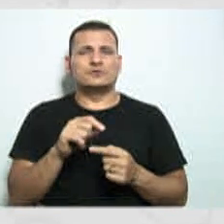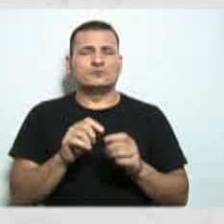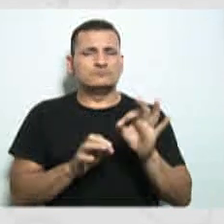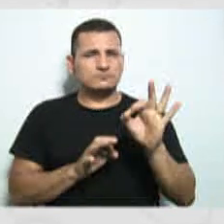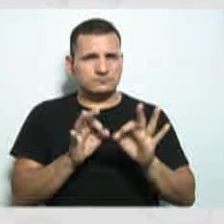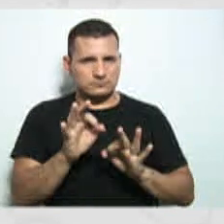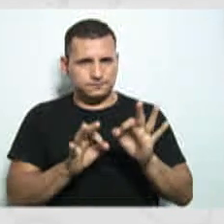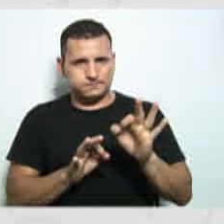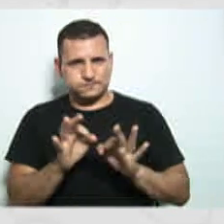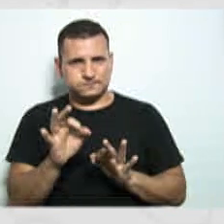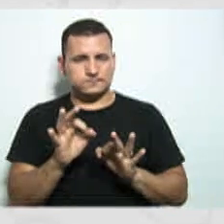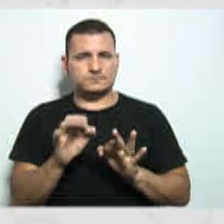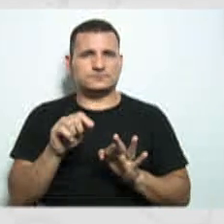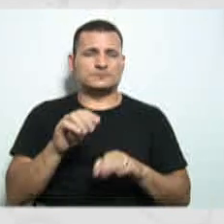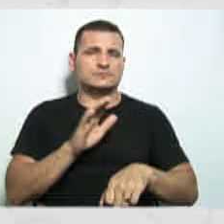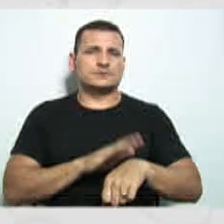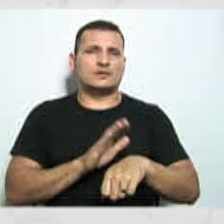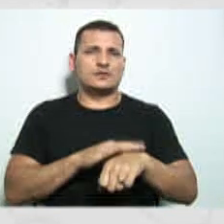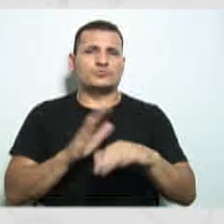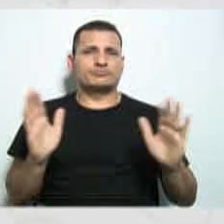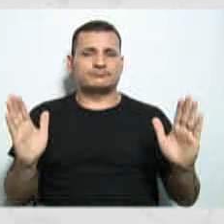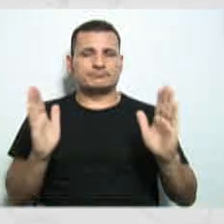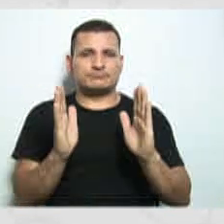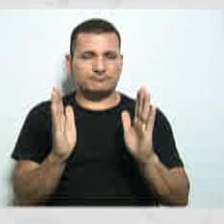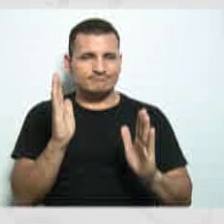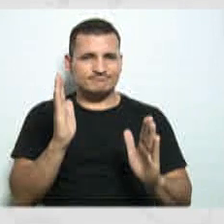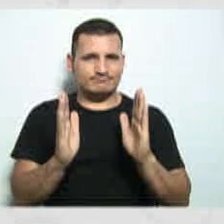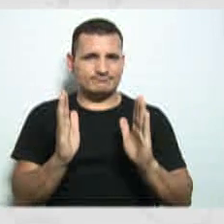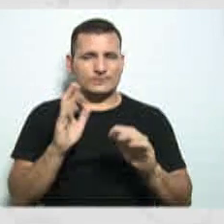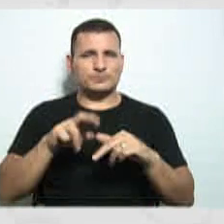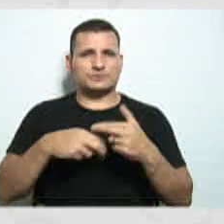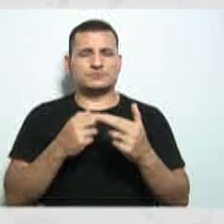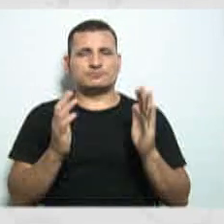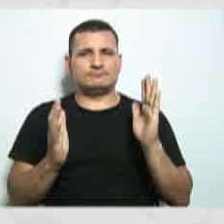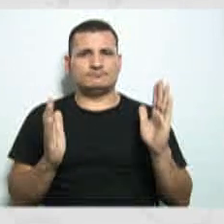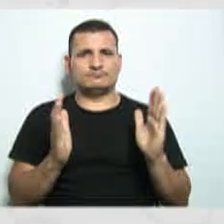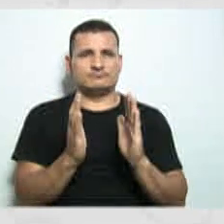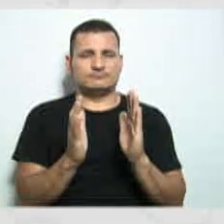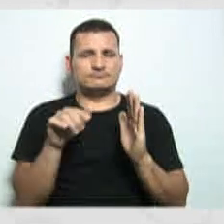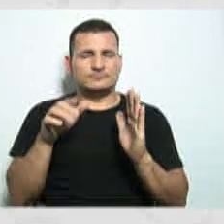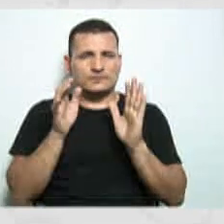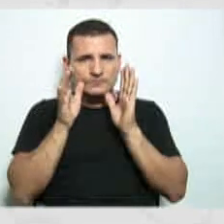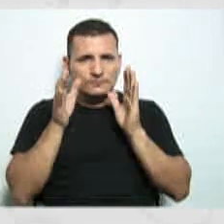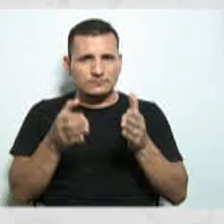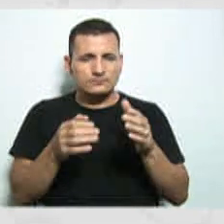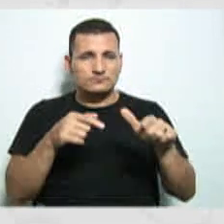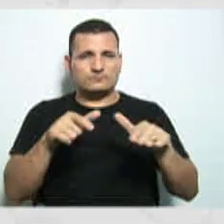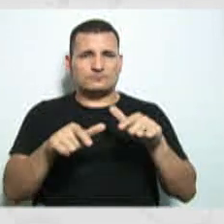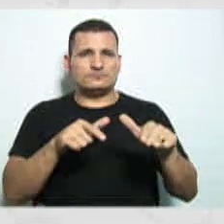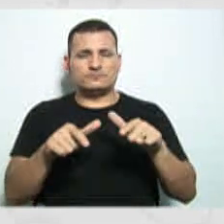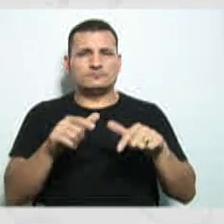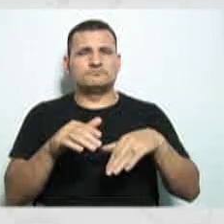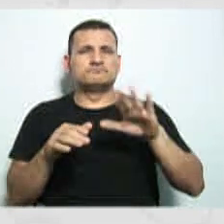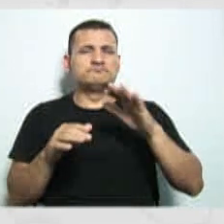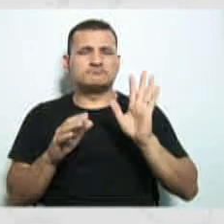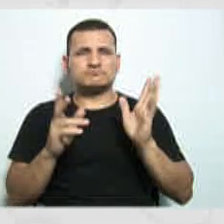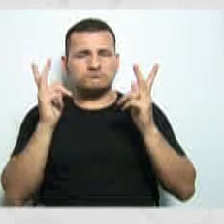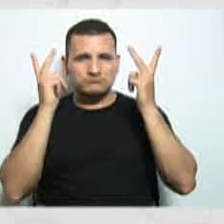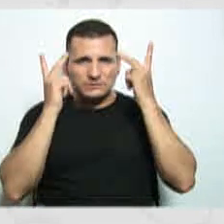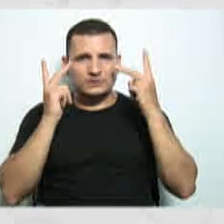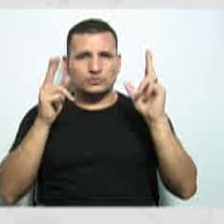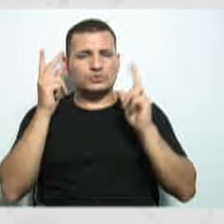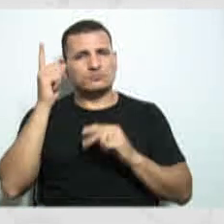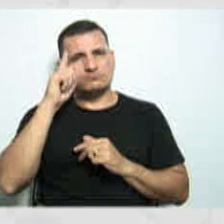planos para períodos de tempo bastante curtos, por isso que ele é de curto prazo. Ele foca nas tarefas mais rotineiras,